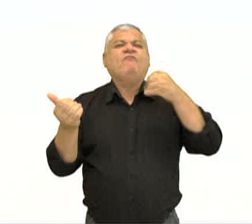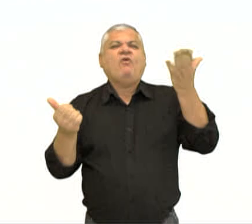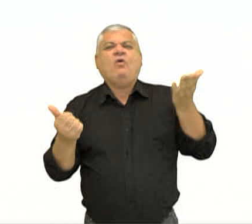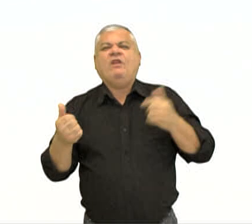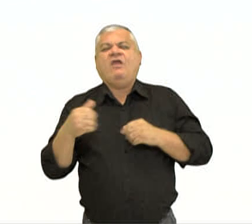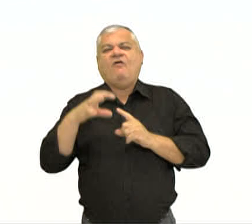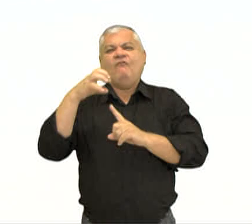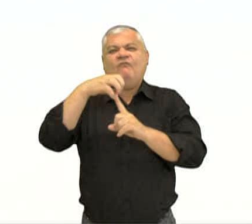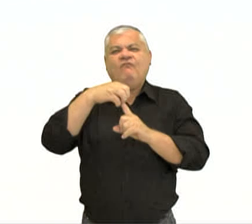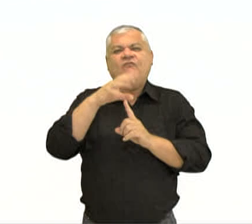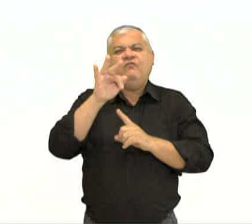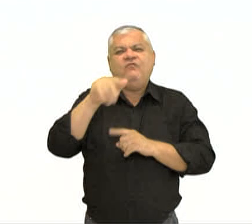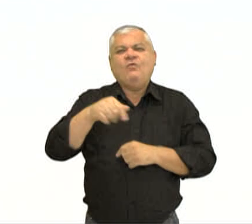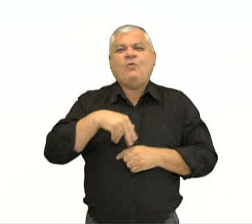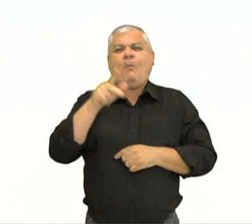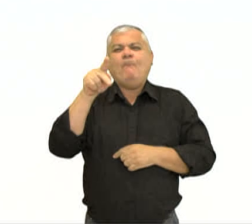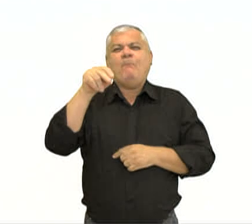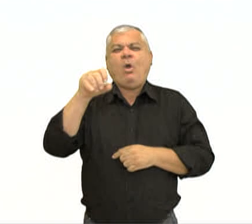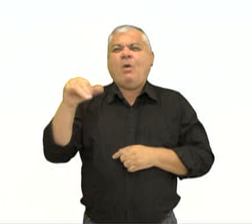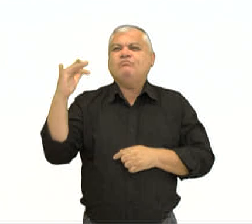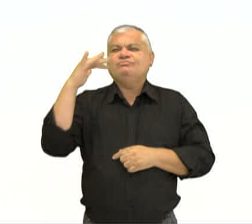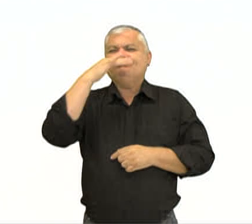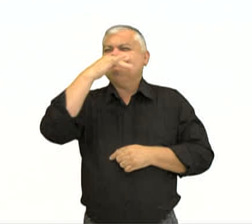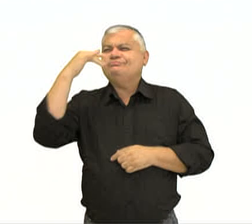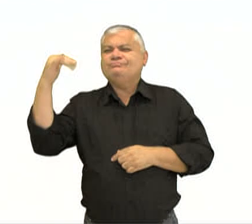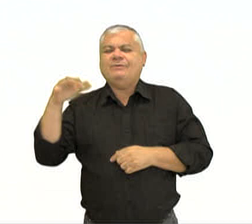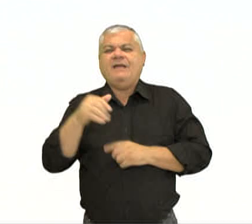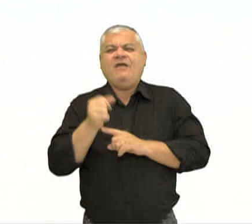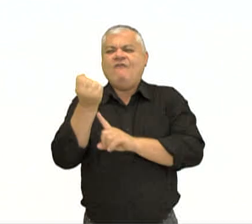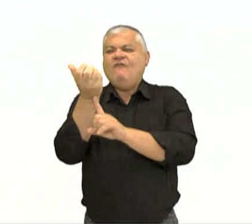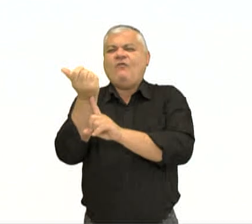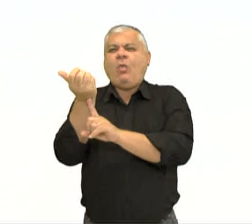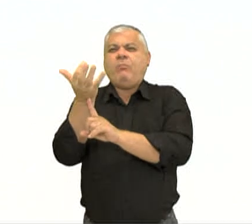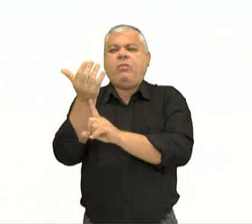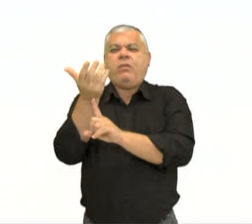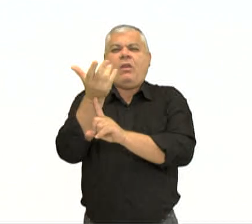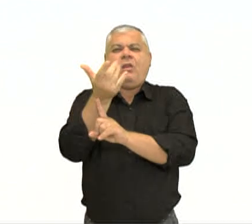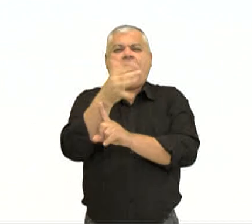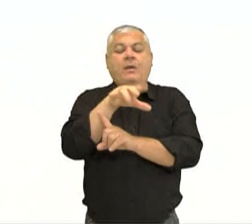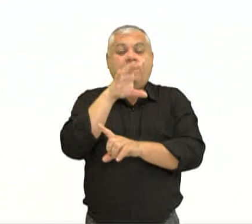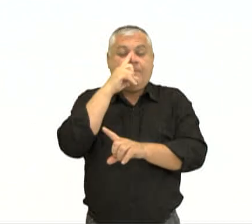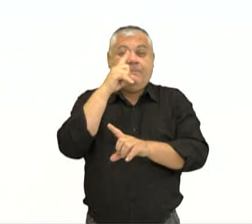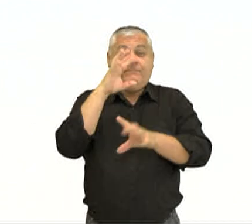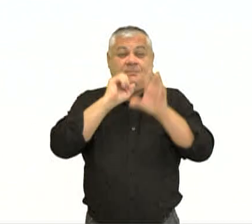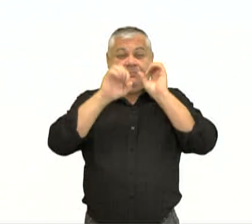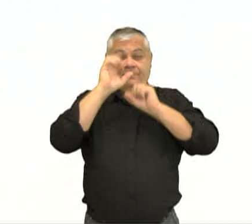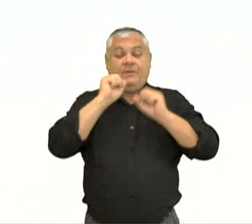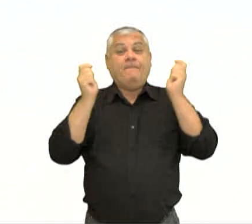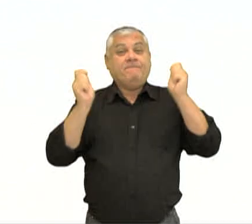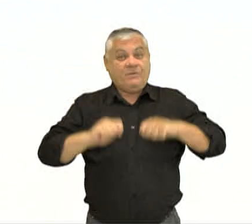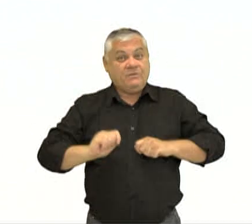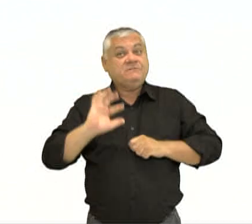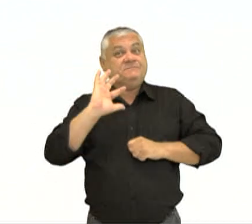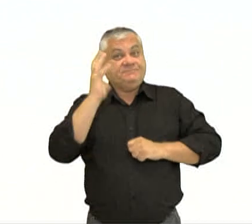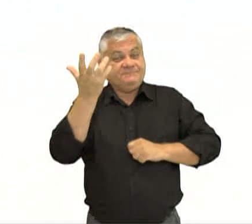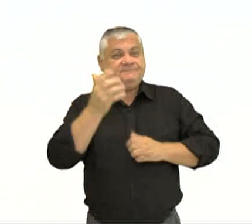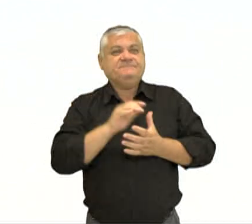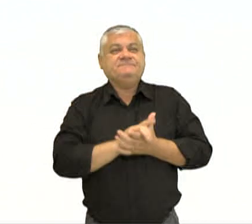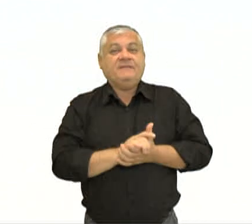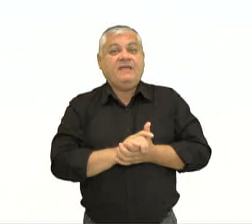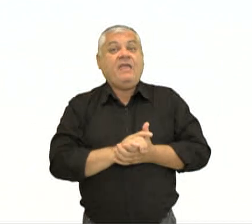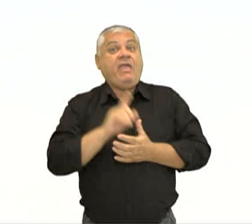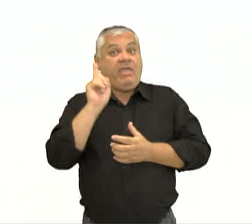como fungos, poeira, pólen das plantas, eles podem ser causadores de doenças respiratórias.